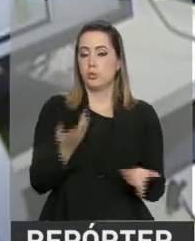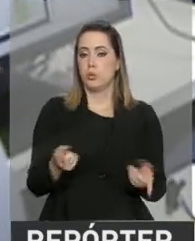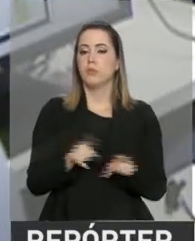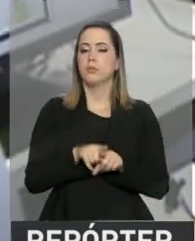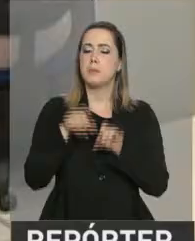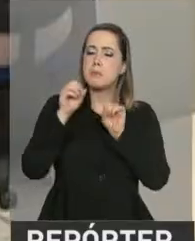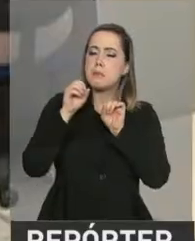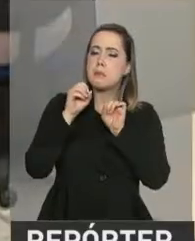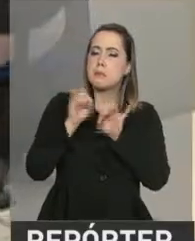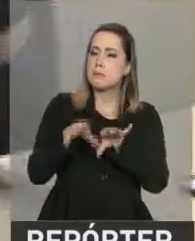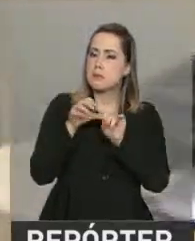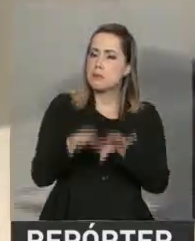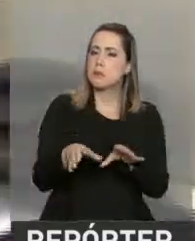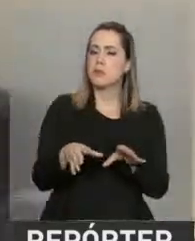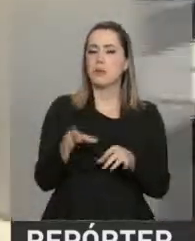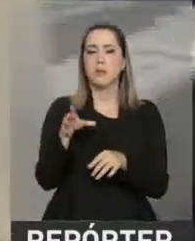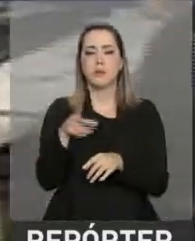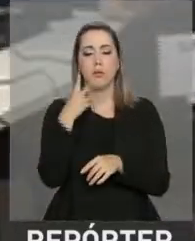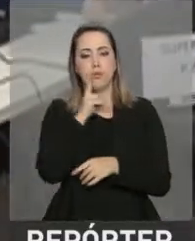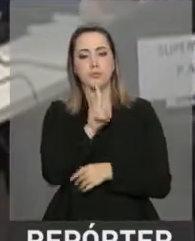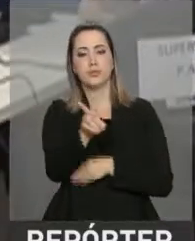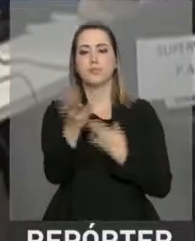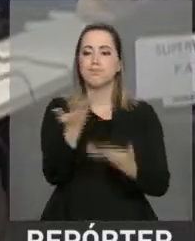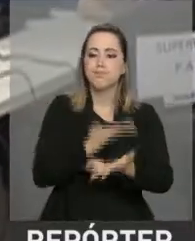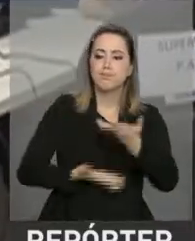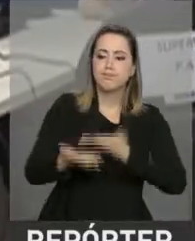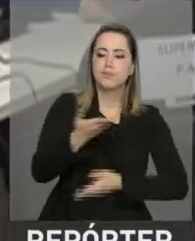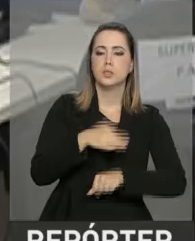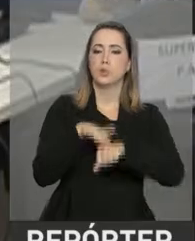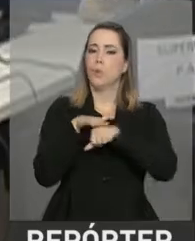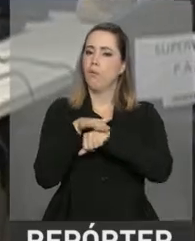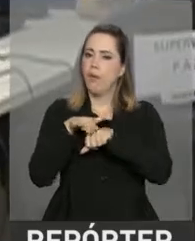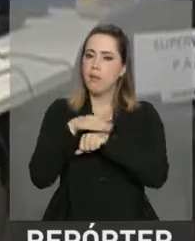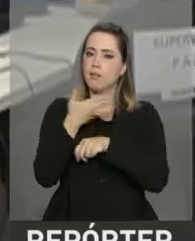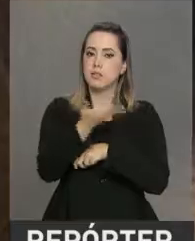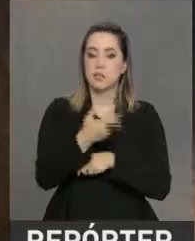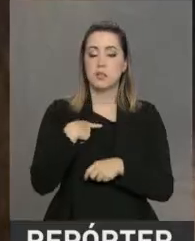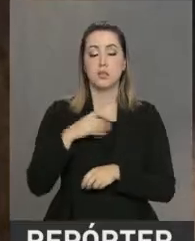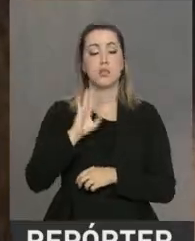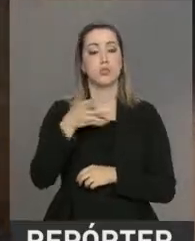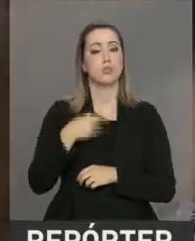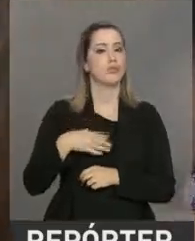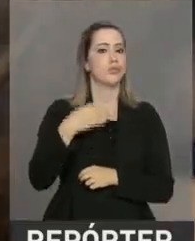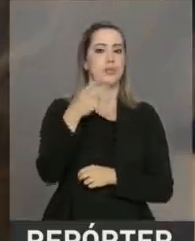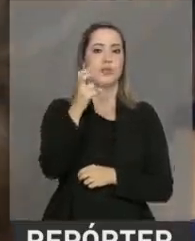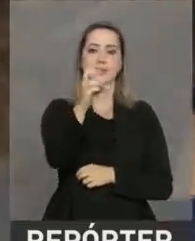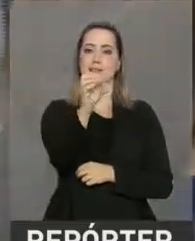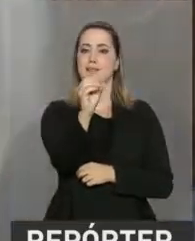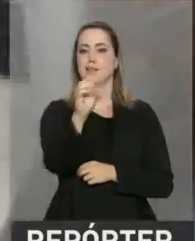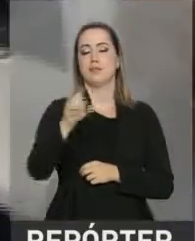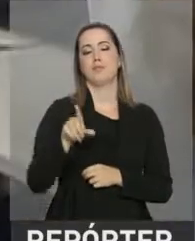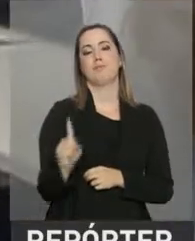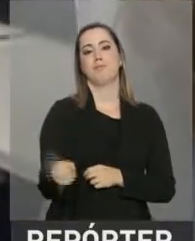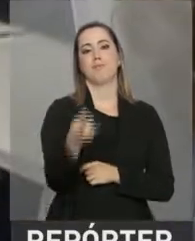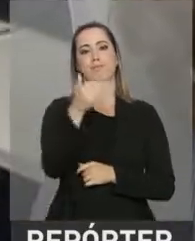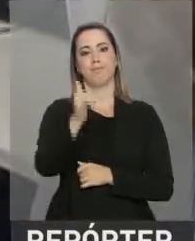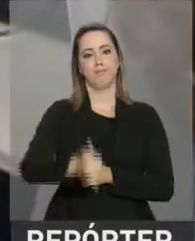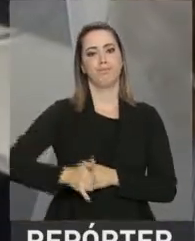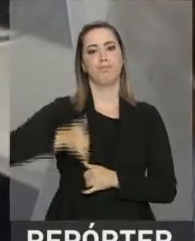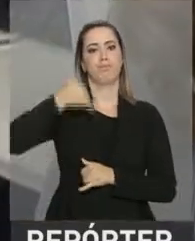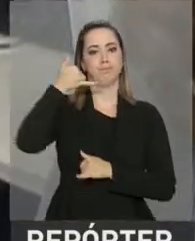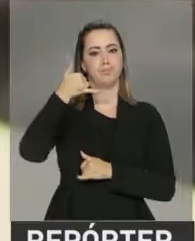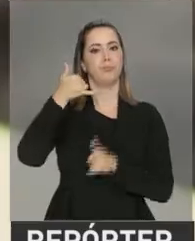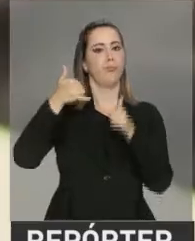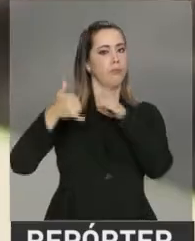e da escuta ele tem hoje uma credibilidade nós estamos com só no primeiro semestre tivemos mais de 500 mil ligações hoje para o